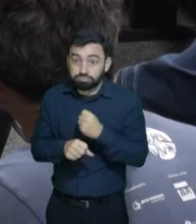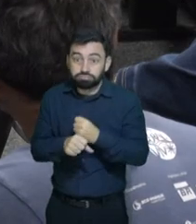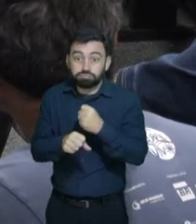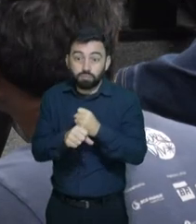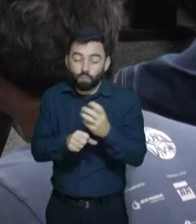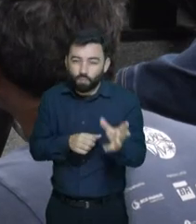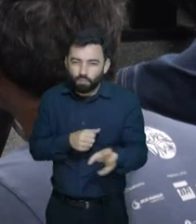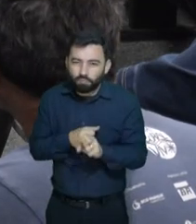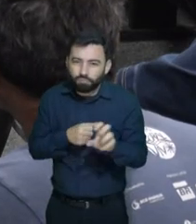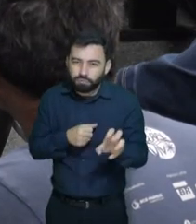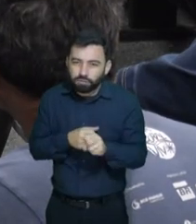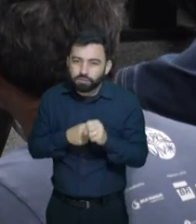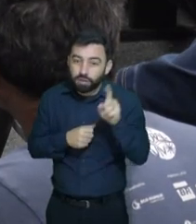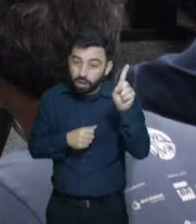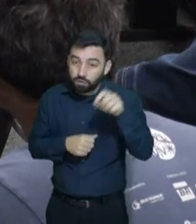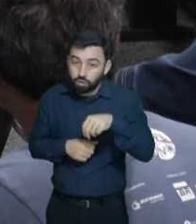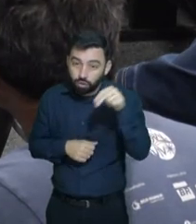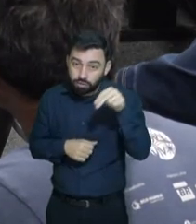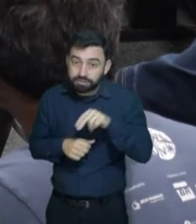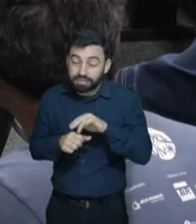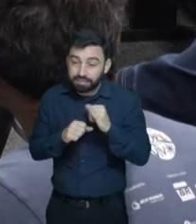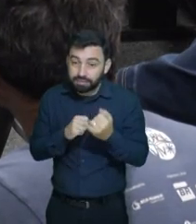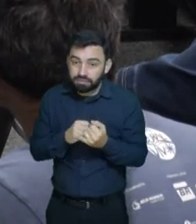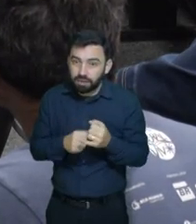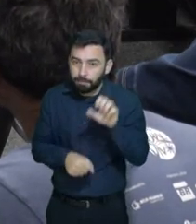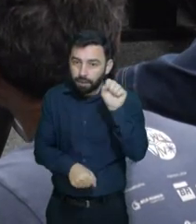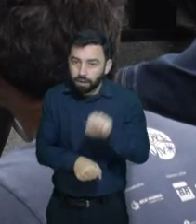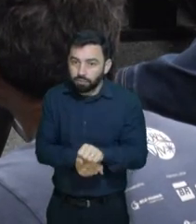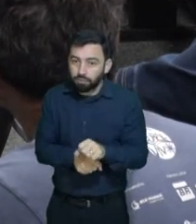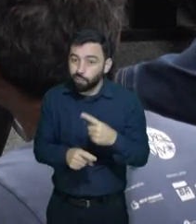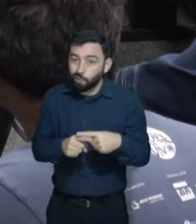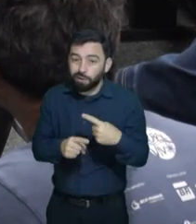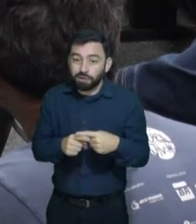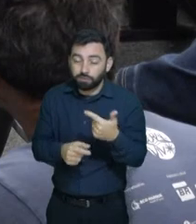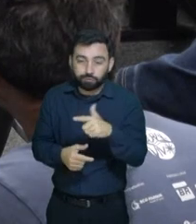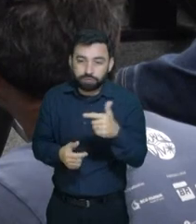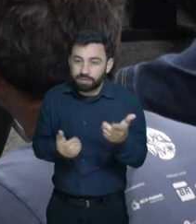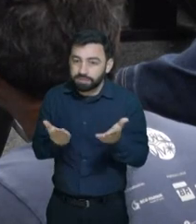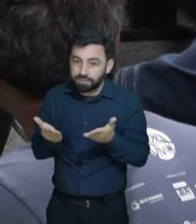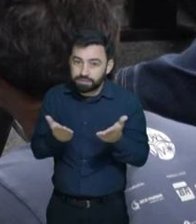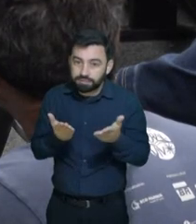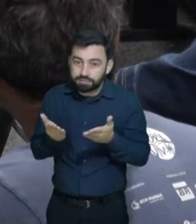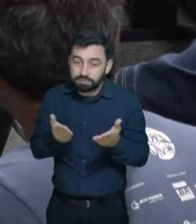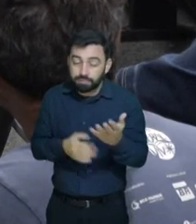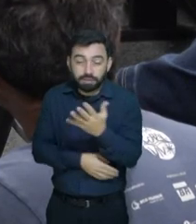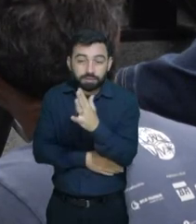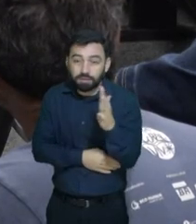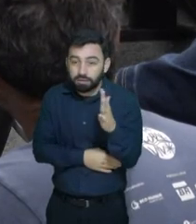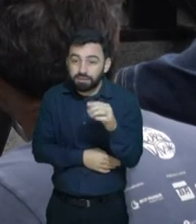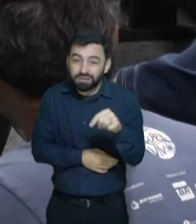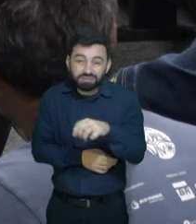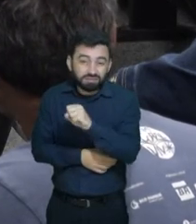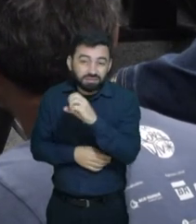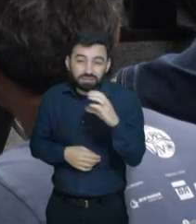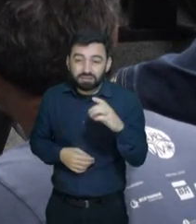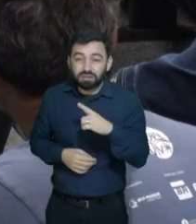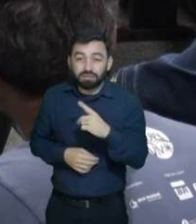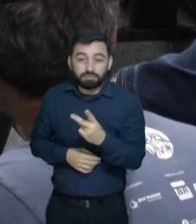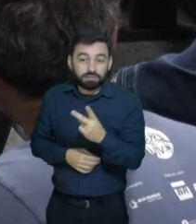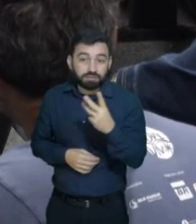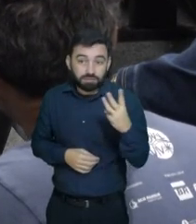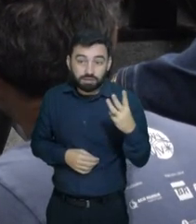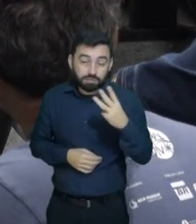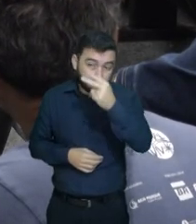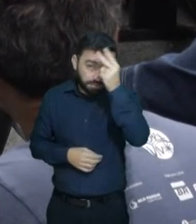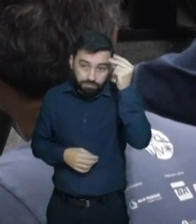importante de drenagem lá no norte da ilha, que foi embargada porque não havia licença ambiental, né? E em Santa Catarina nós temos